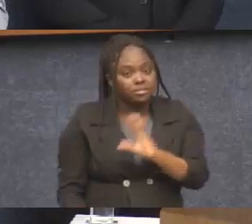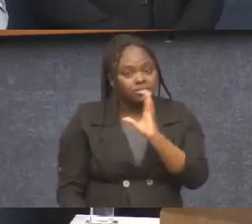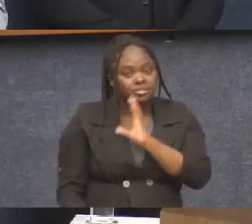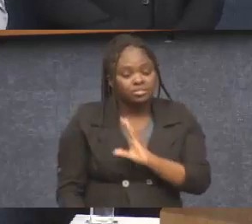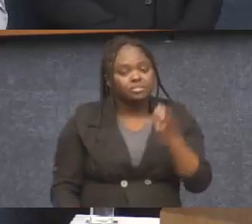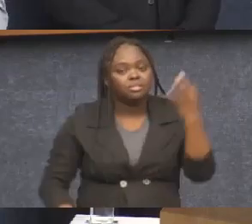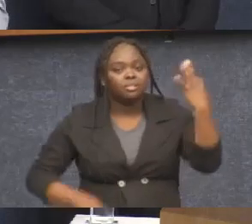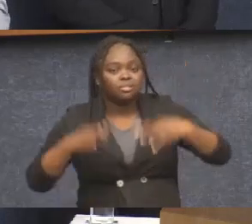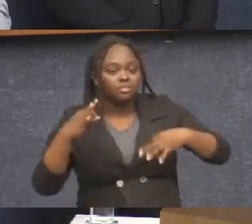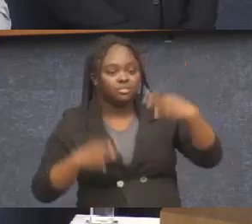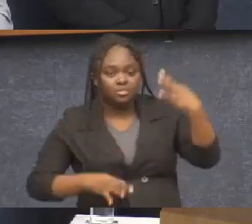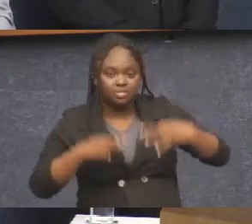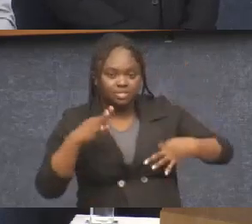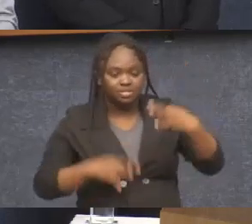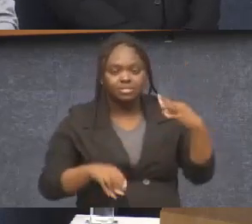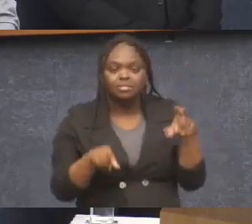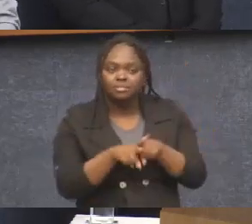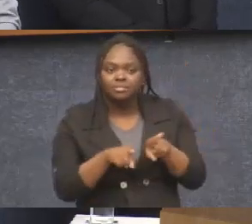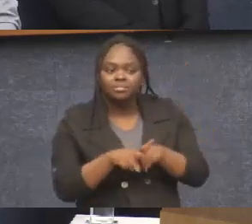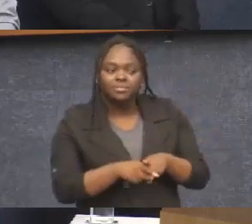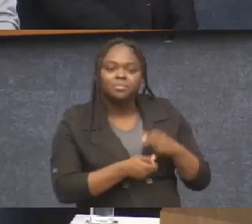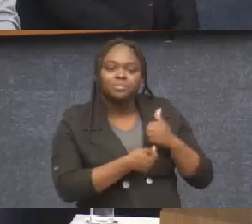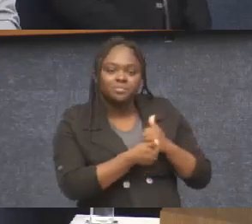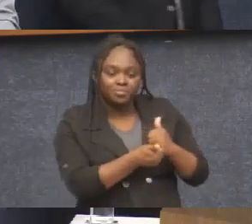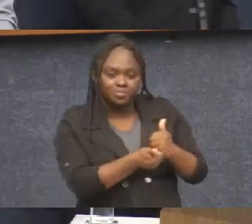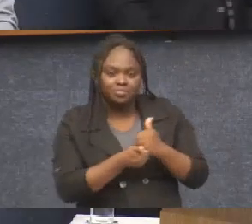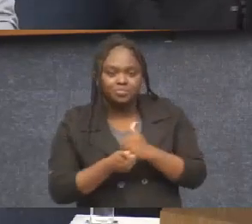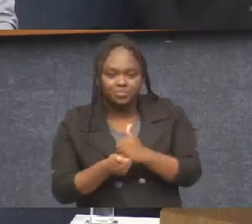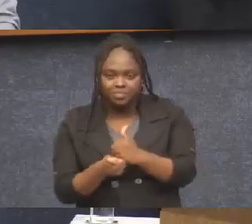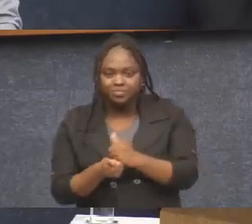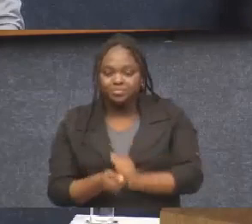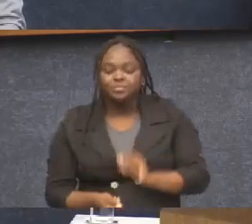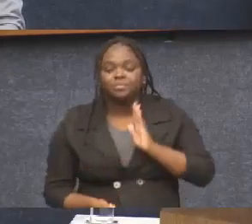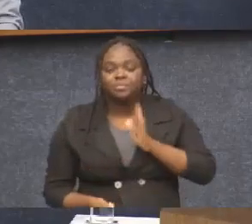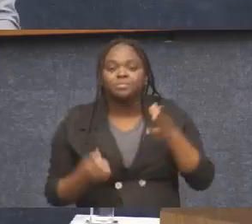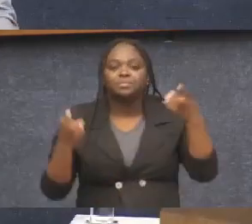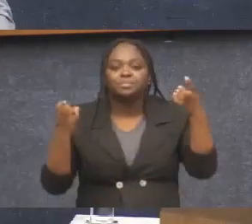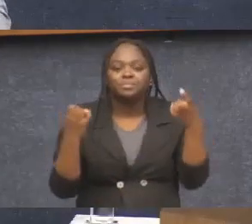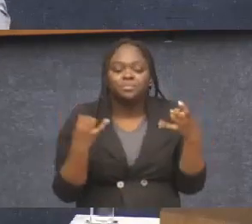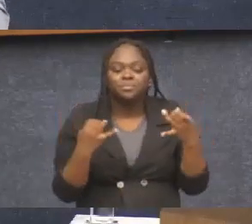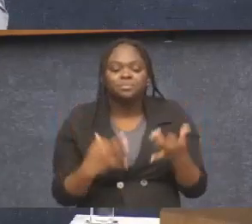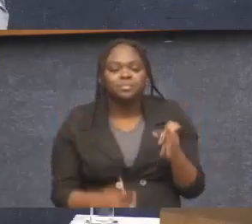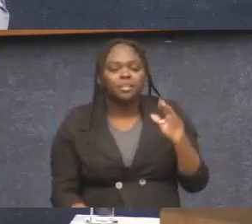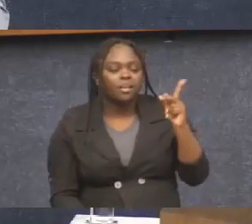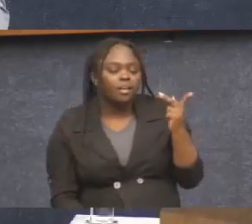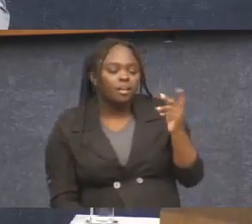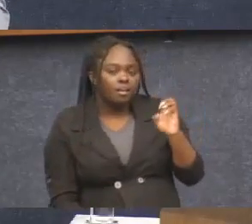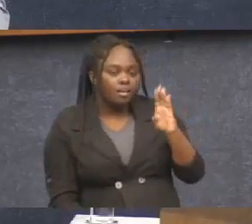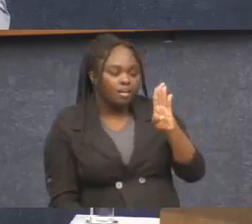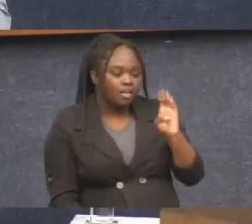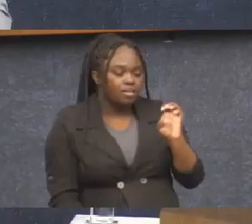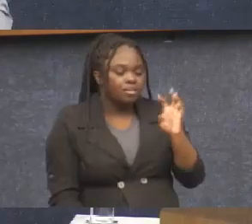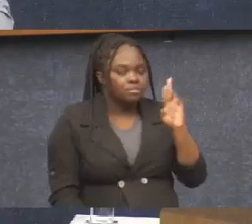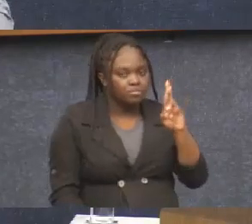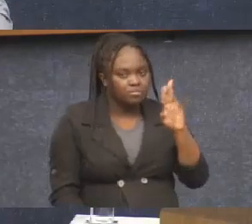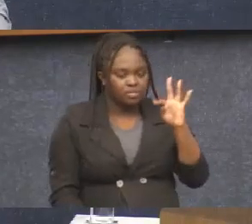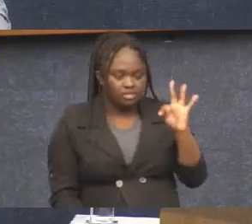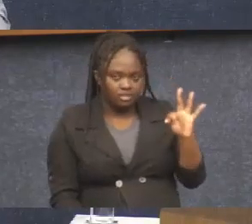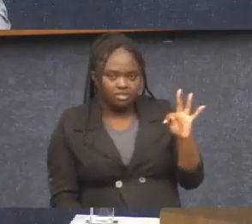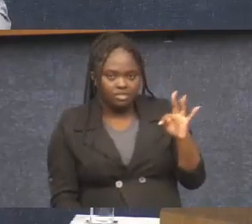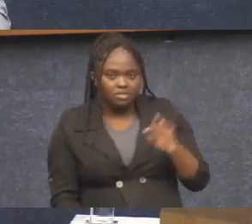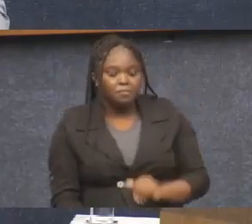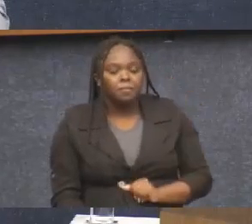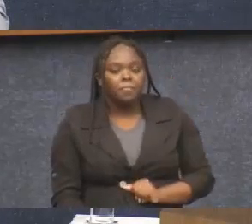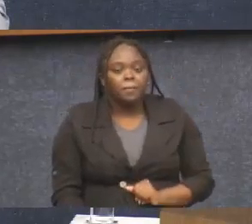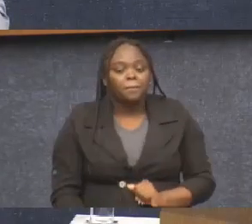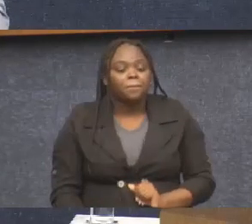justiça e a solidariedade. Como já disse Ebert de Souza, o Betinho,